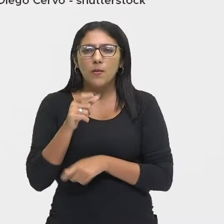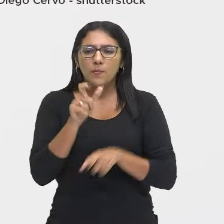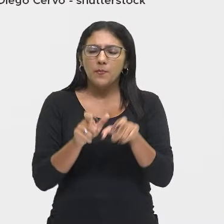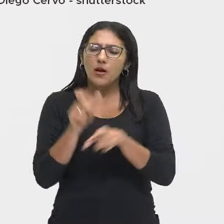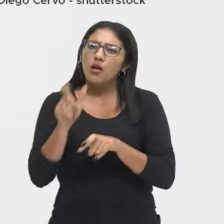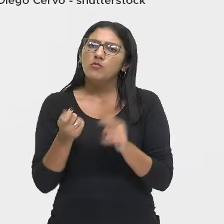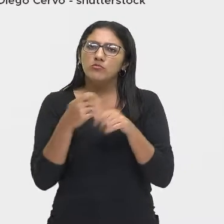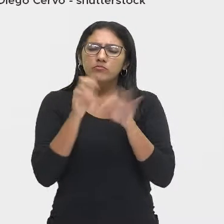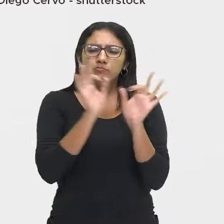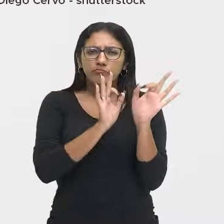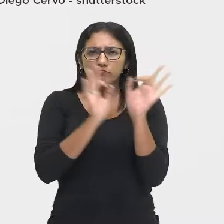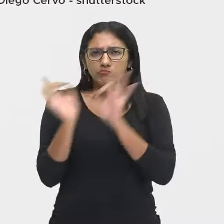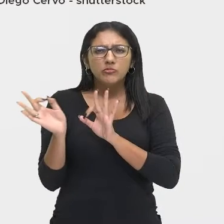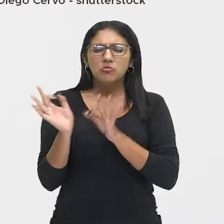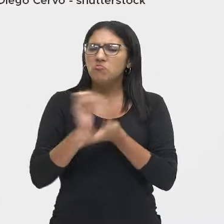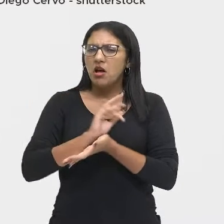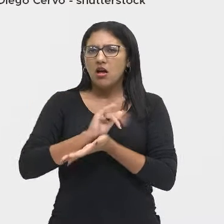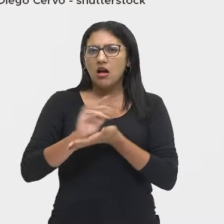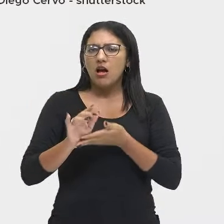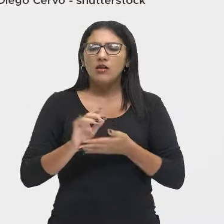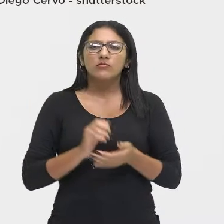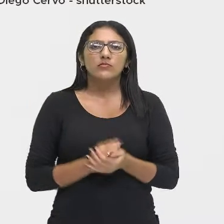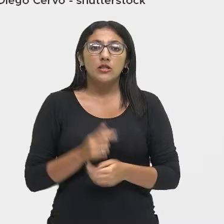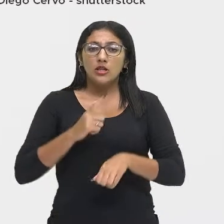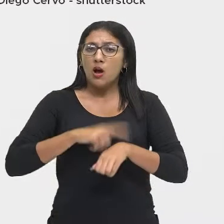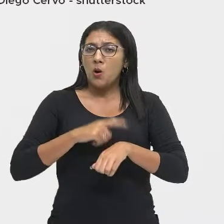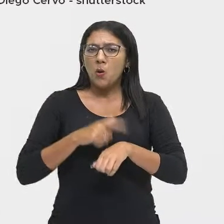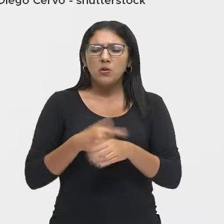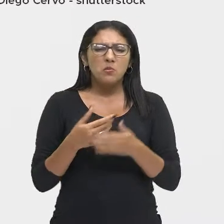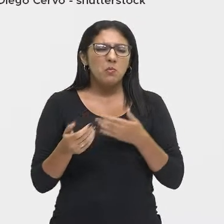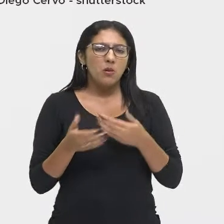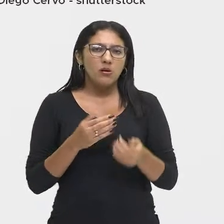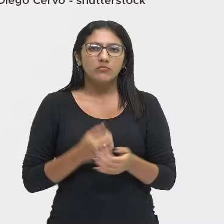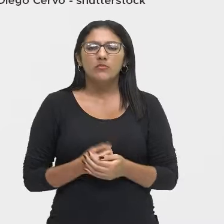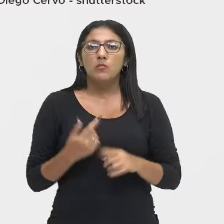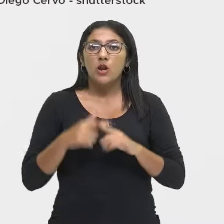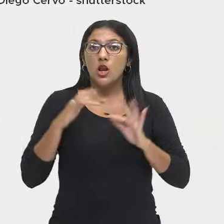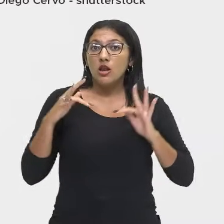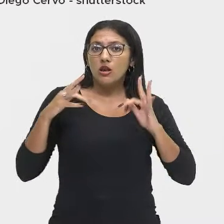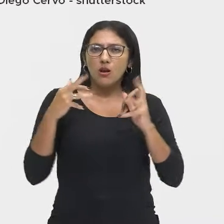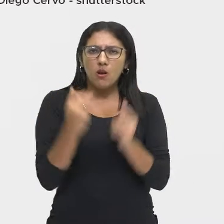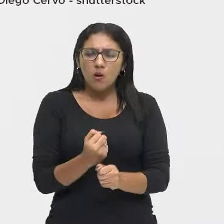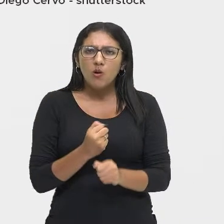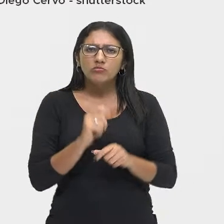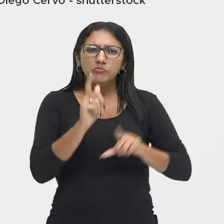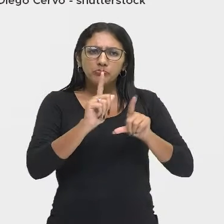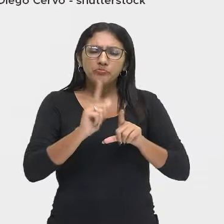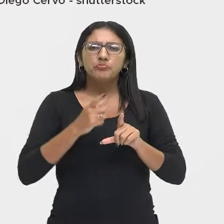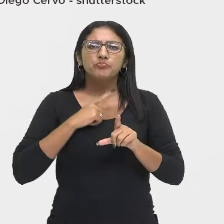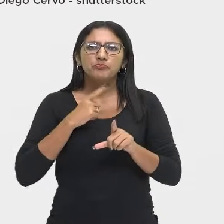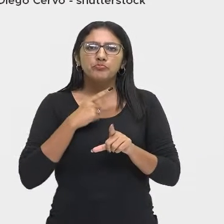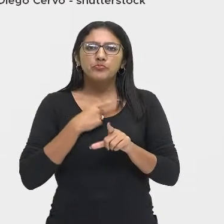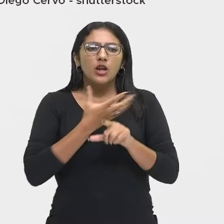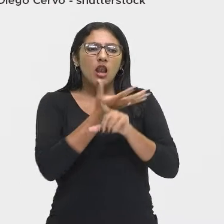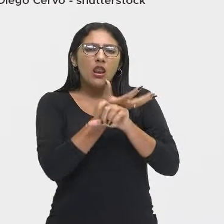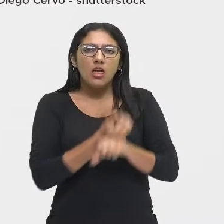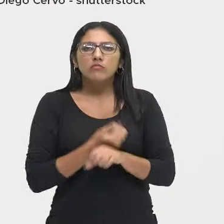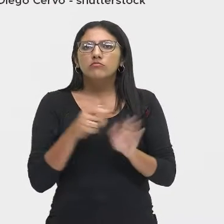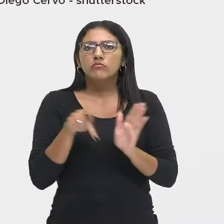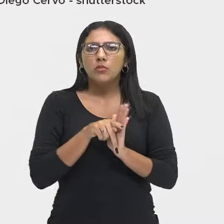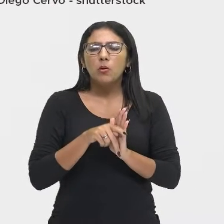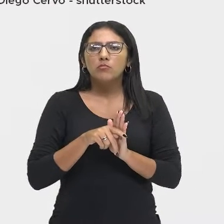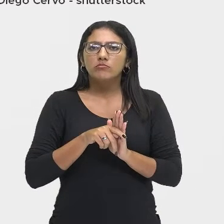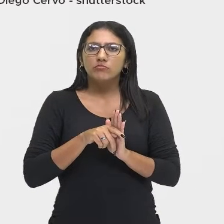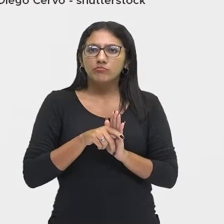assistir ao que quiser, na hora que puder, pois todos os programas ficam à sua disposição em uma